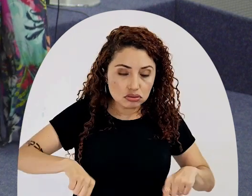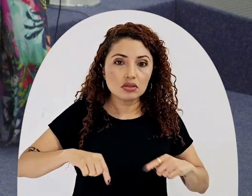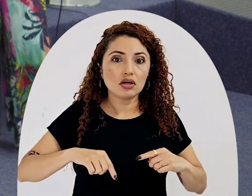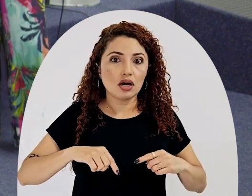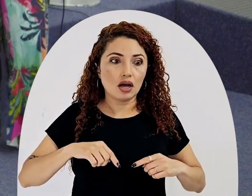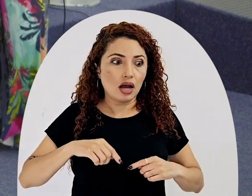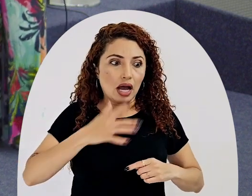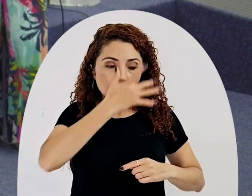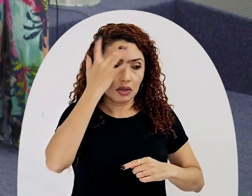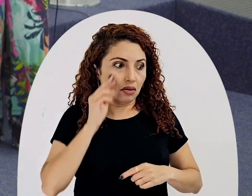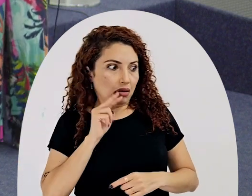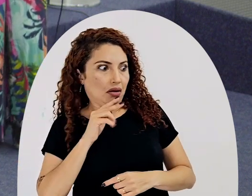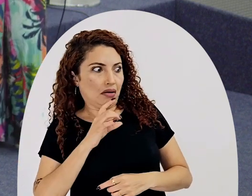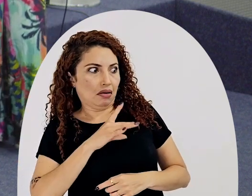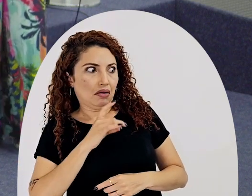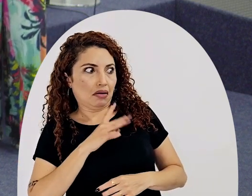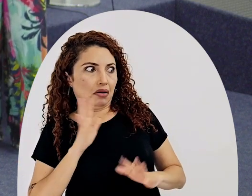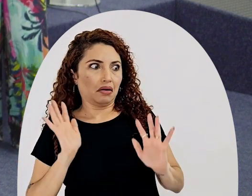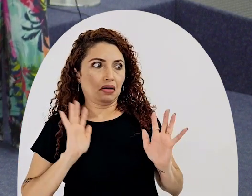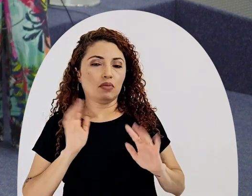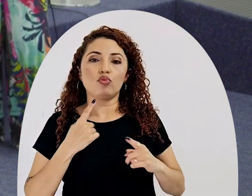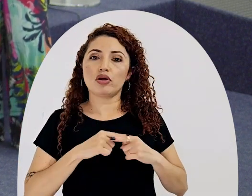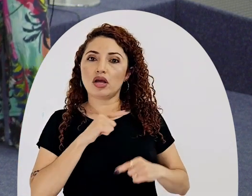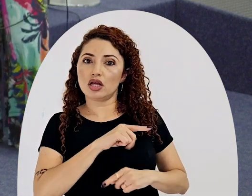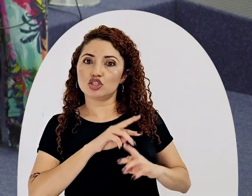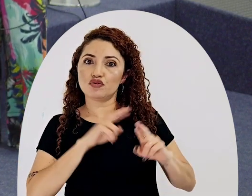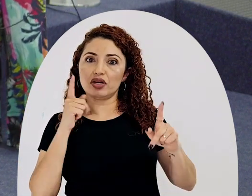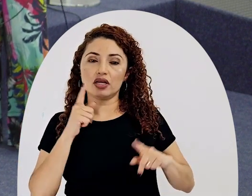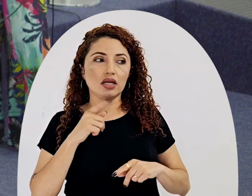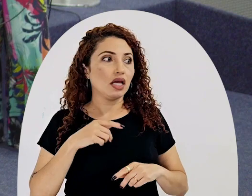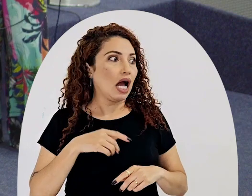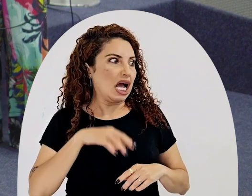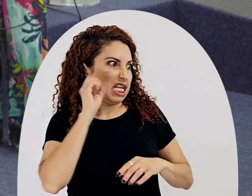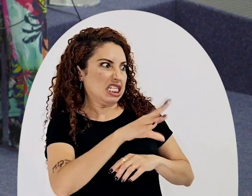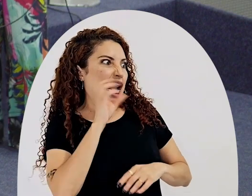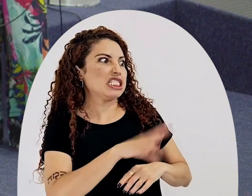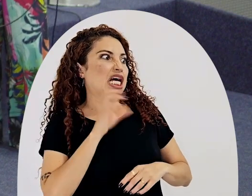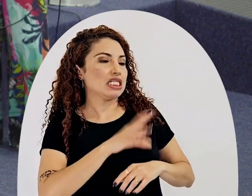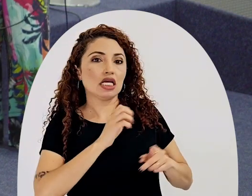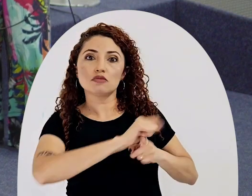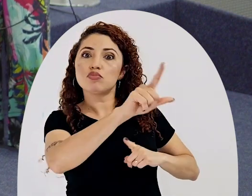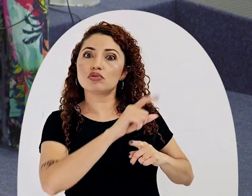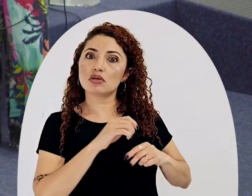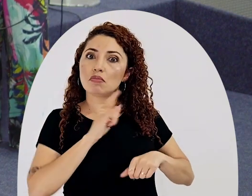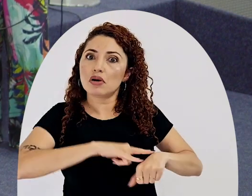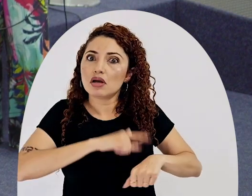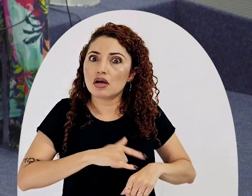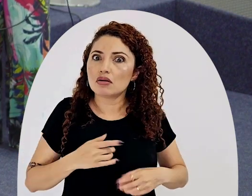ela é diferente. Aí a pessoa tira essa pessoa do banheiro. Às